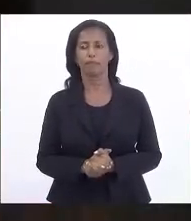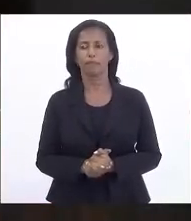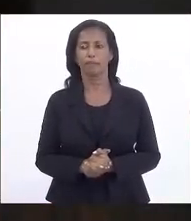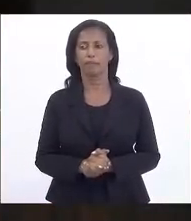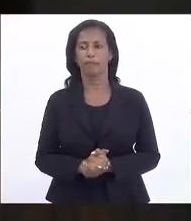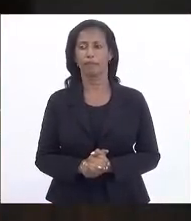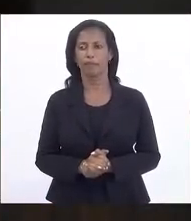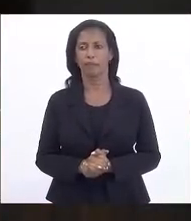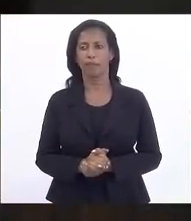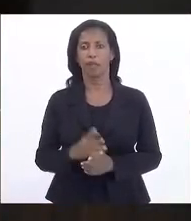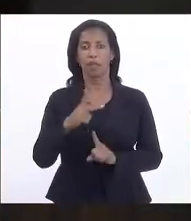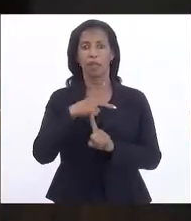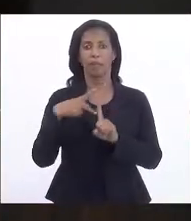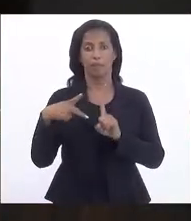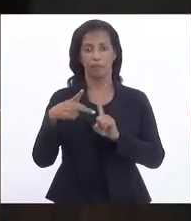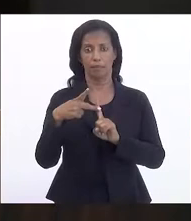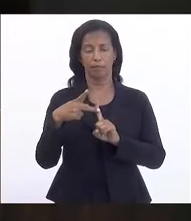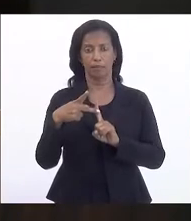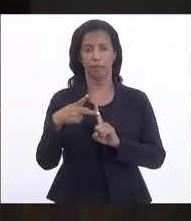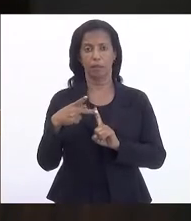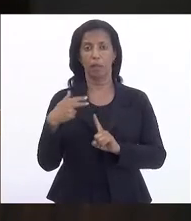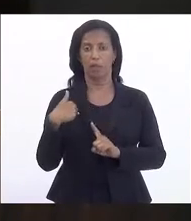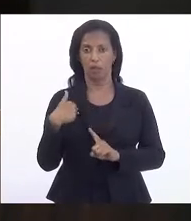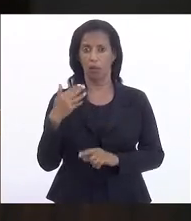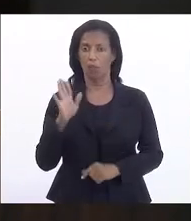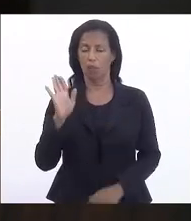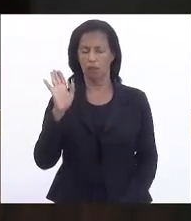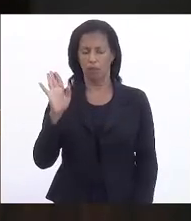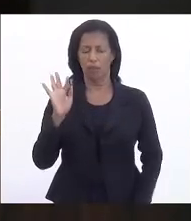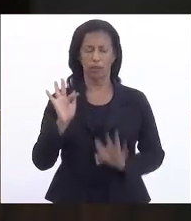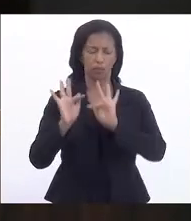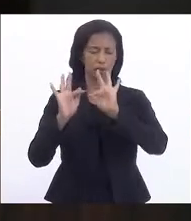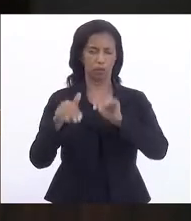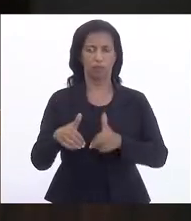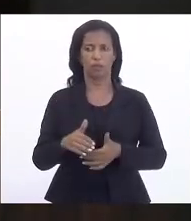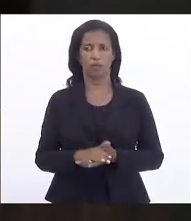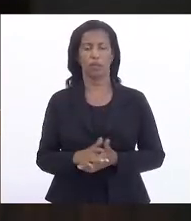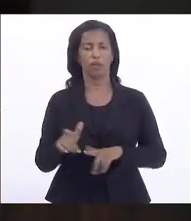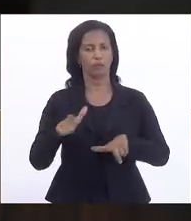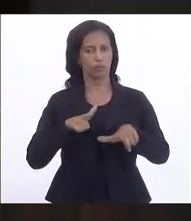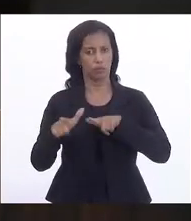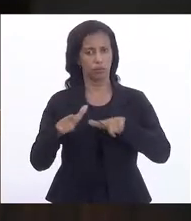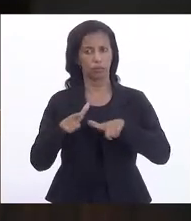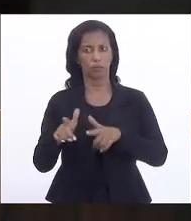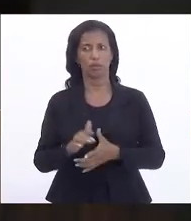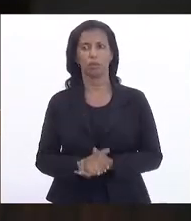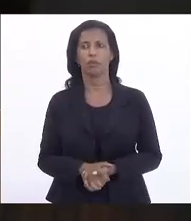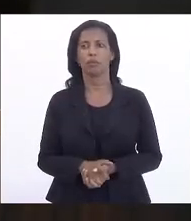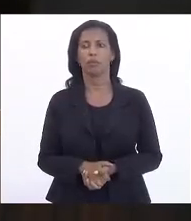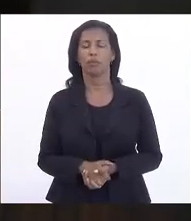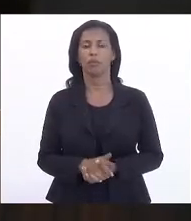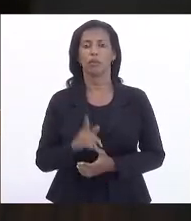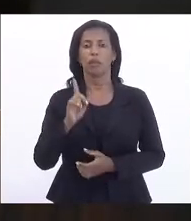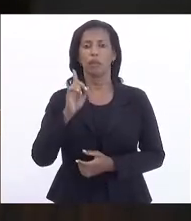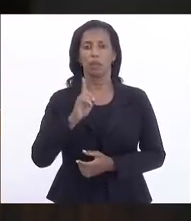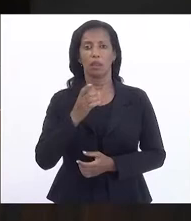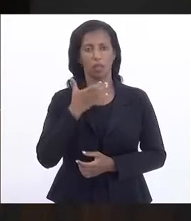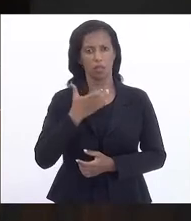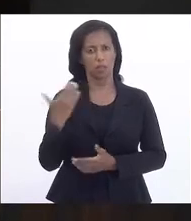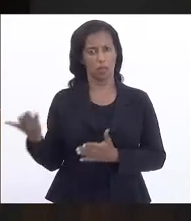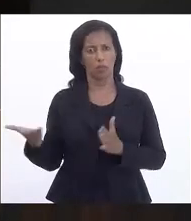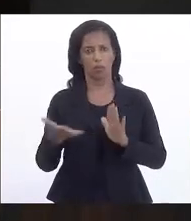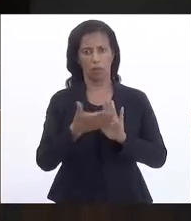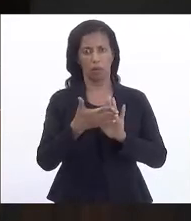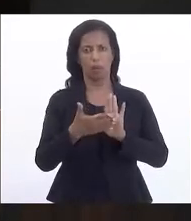Rio Previdência prometo vossa excelência que até o final dos trabalhos no mês de dezembro eu trarei a